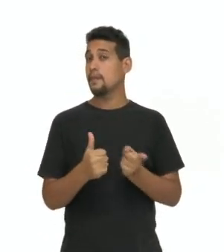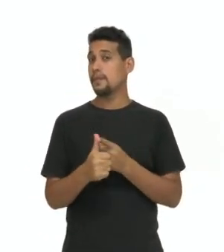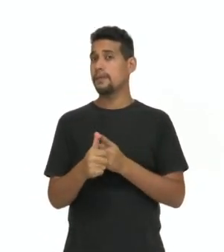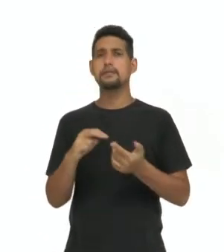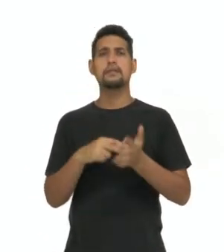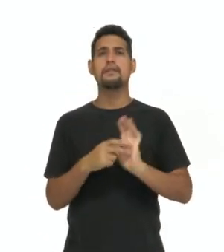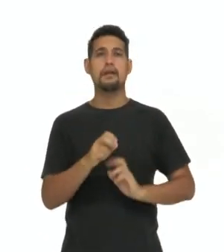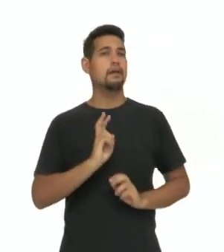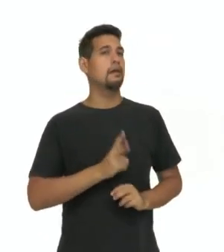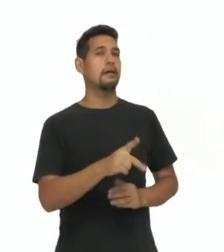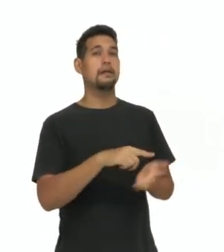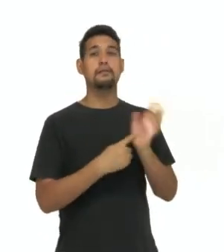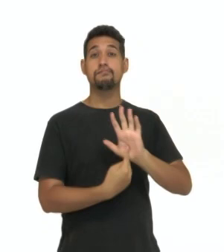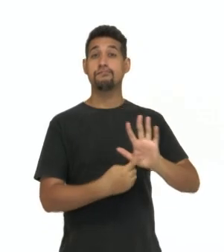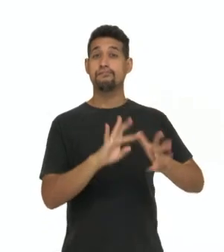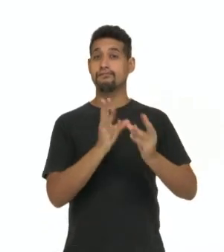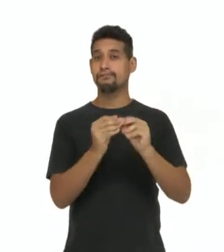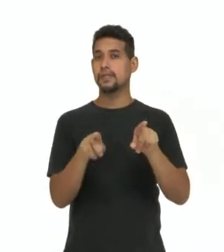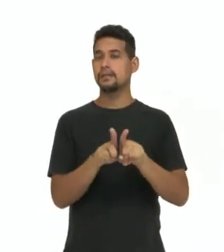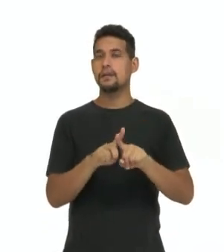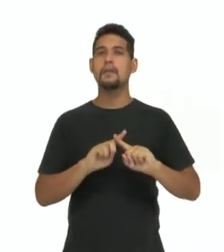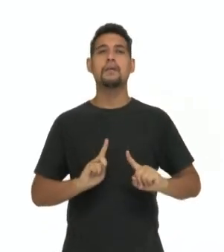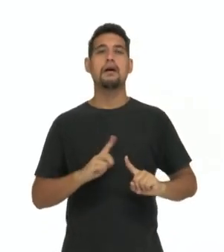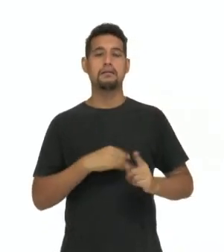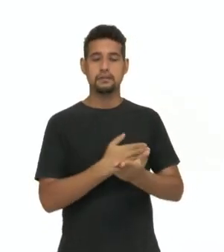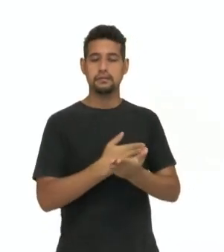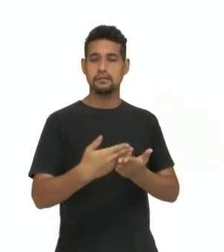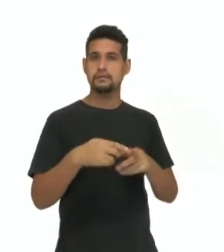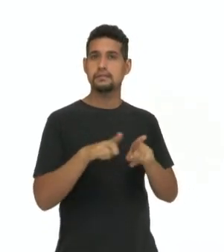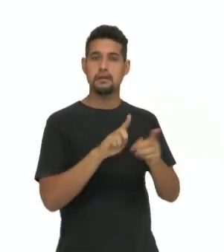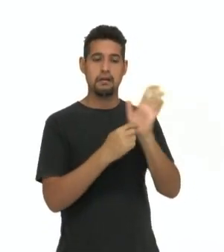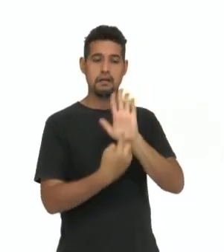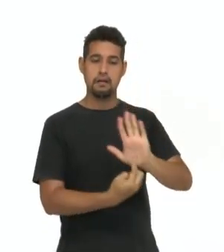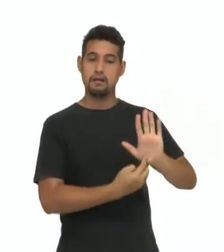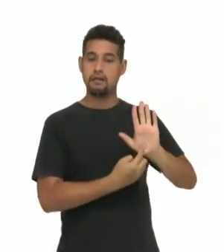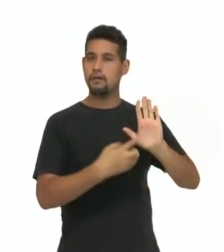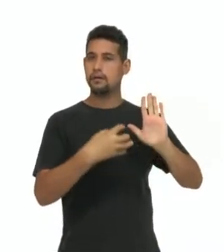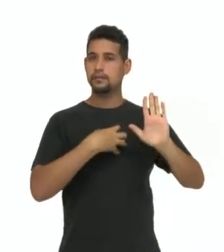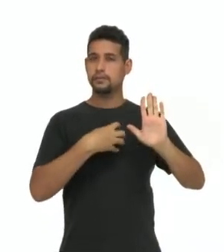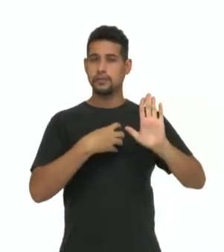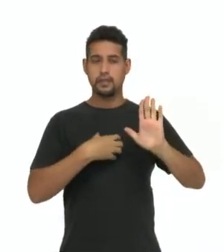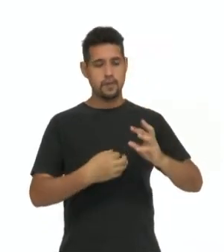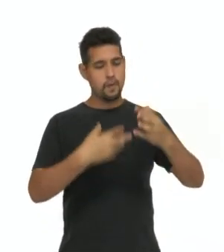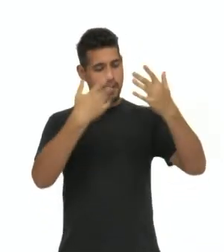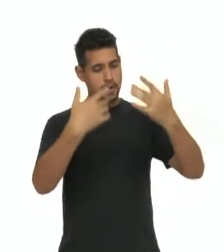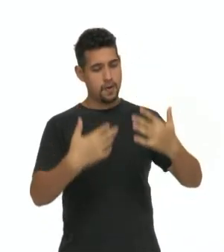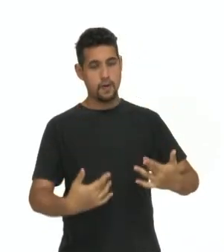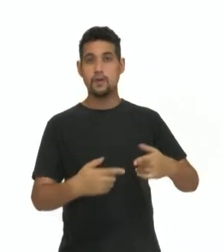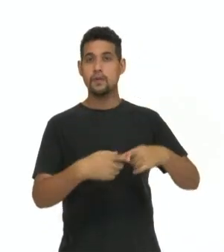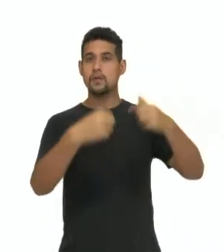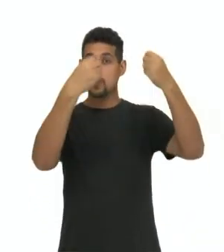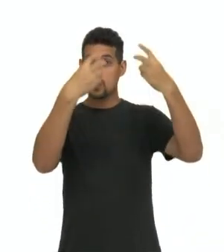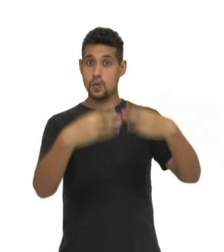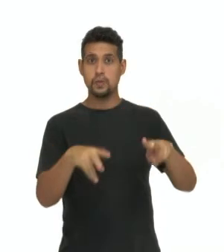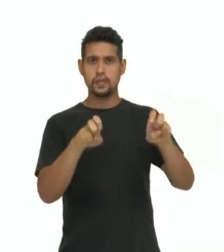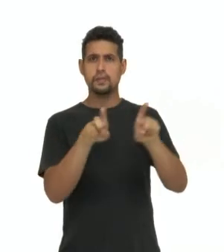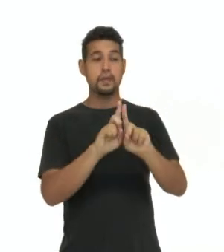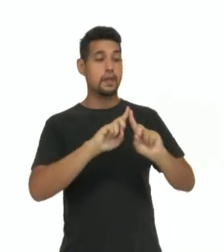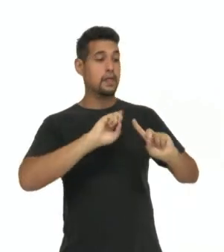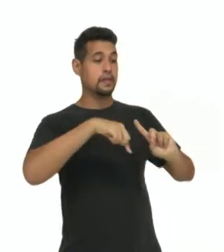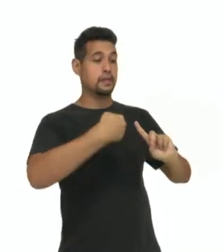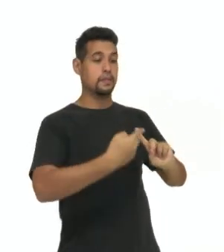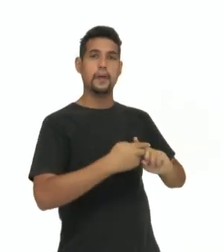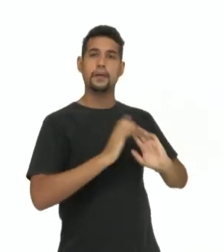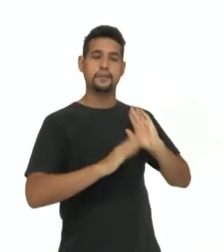parágrafo sempre tem que trazer uma introdução. Então na introdução você apresenta de uma forma geral o assunto que você vai tratar. Na sequência,